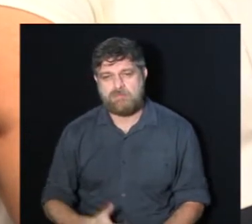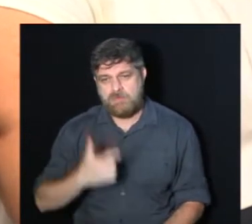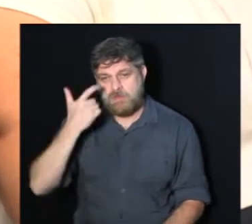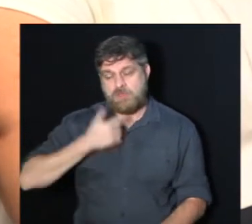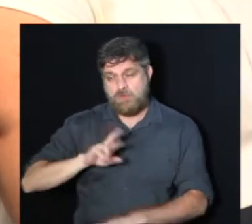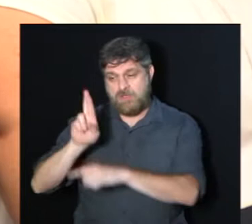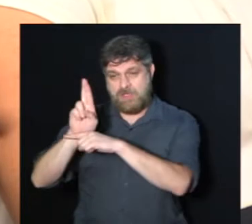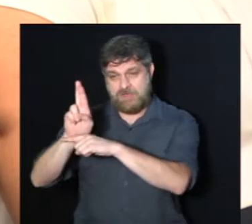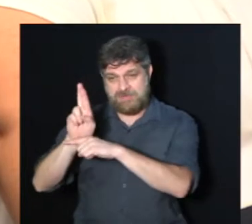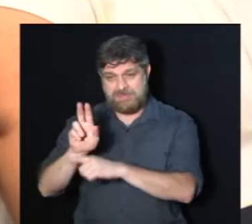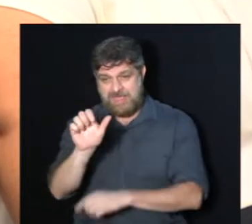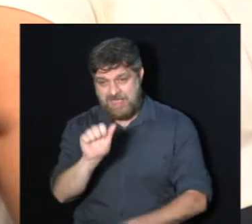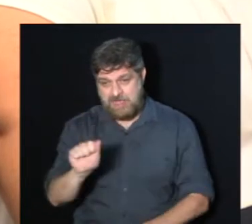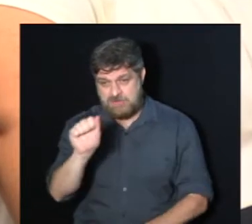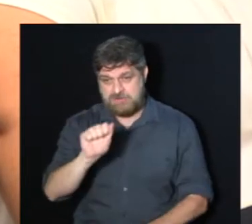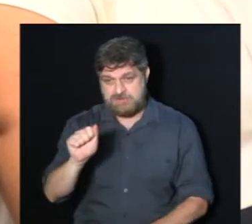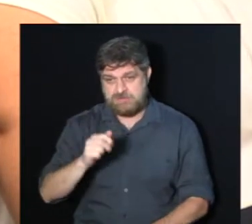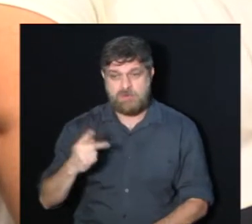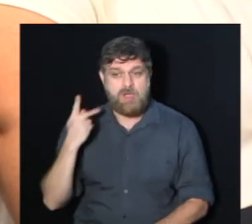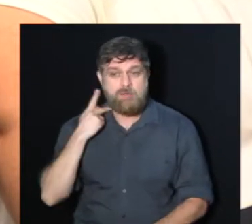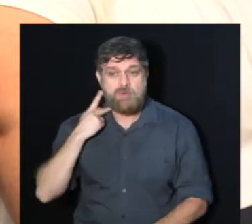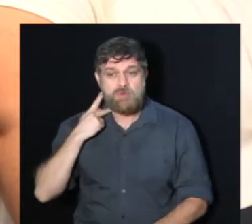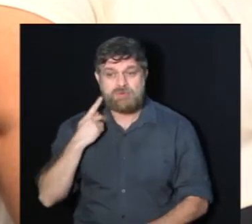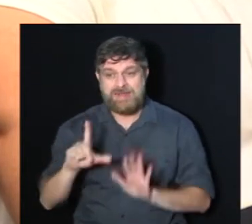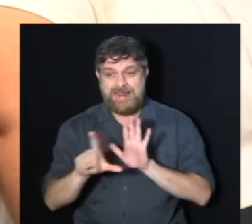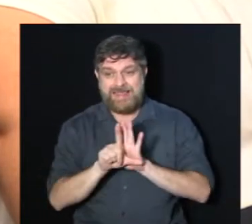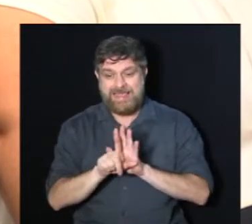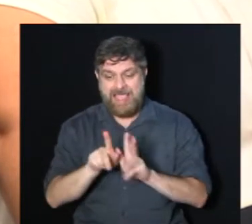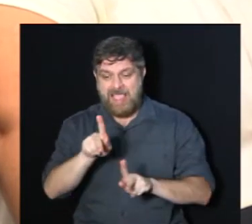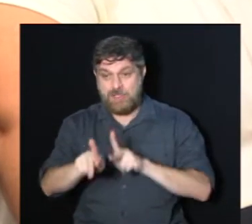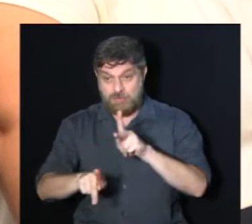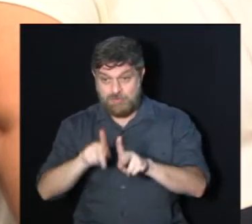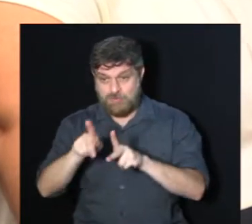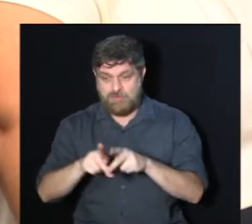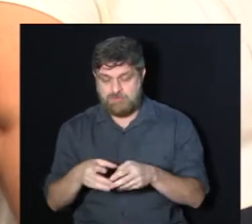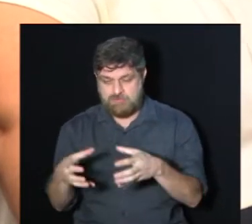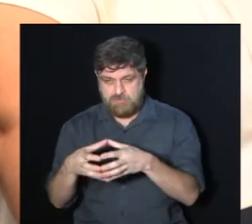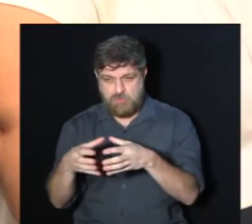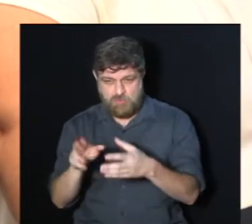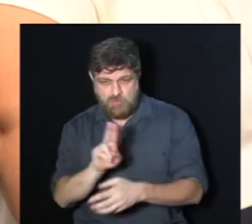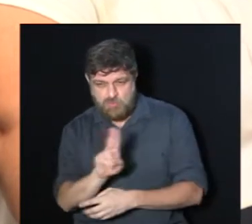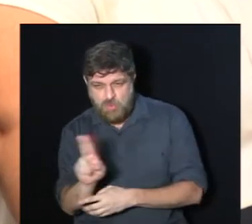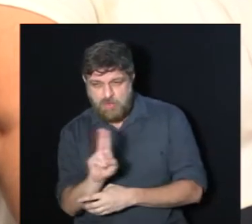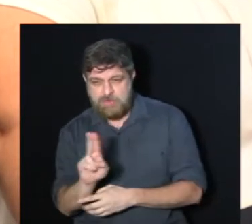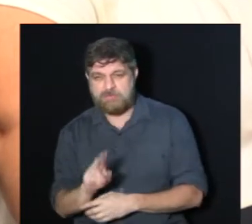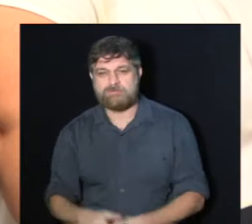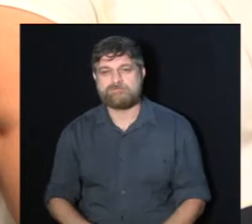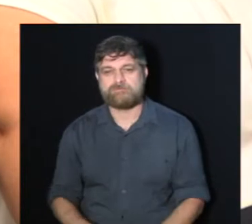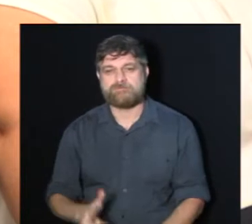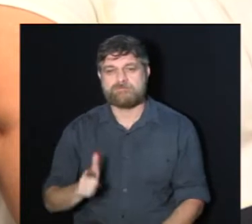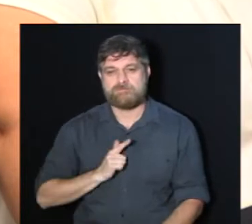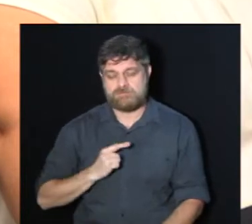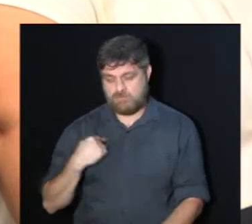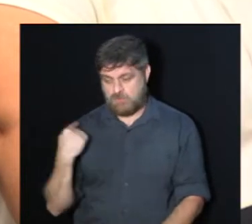Representando a Associação de Promotoras Legais Populares, eu gostaria de dizer que